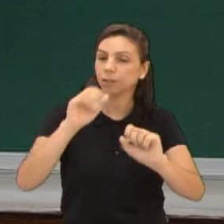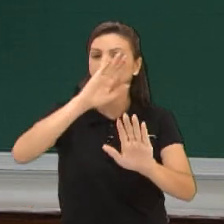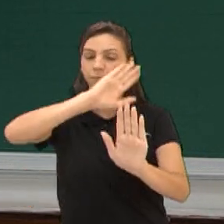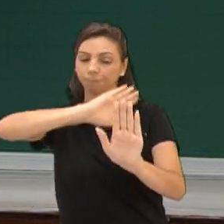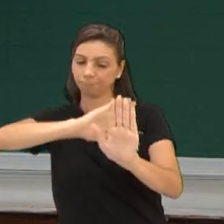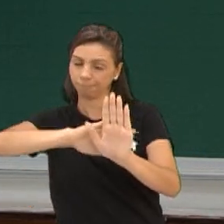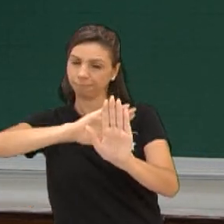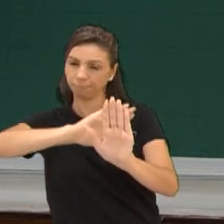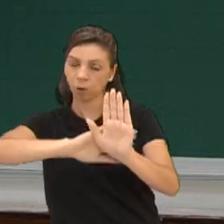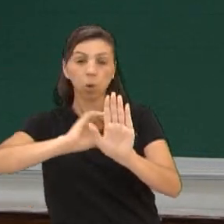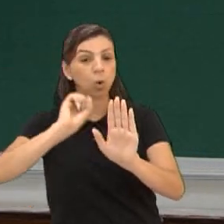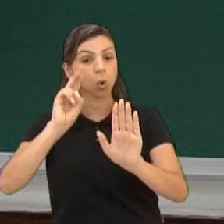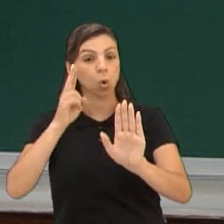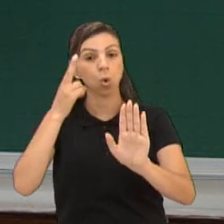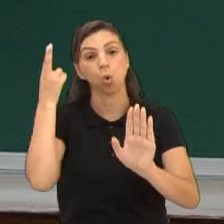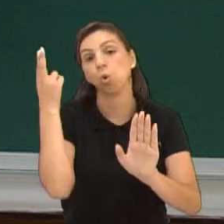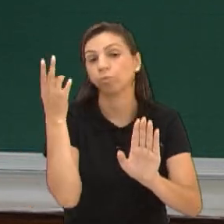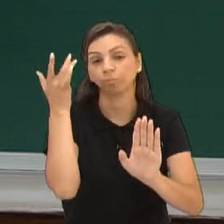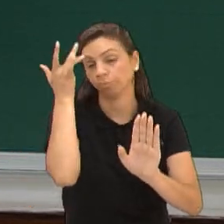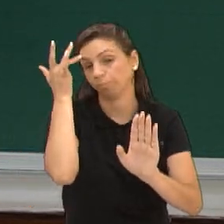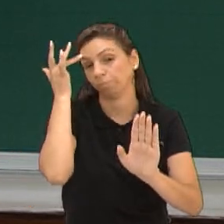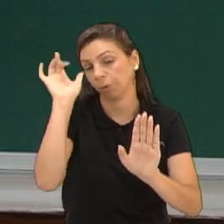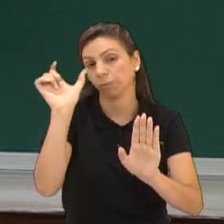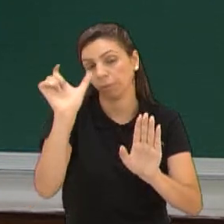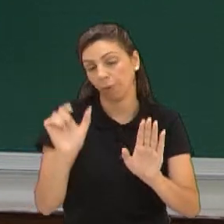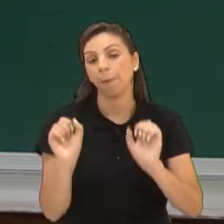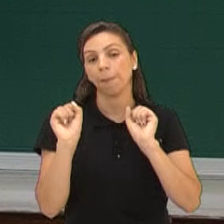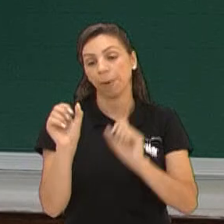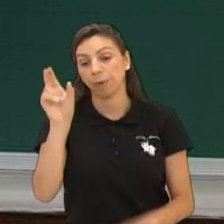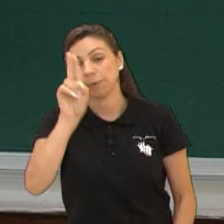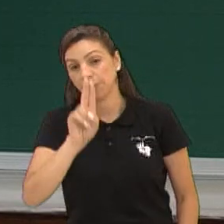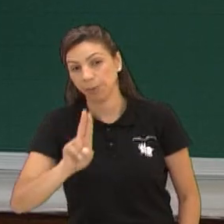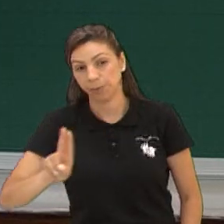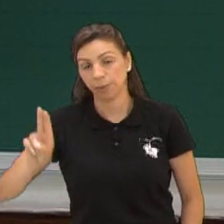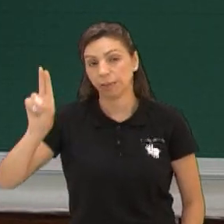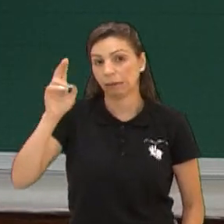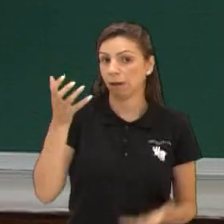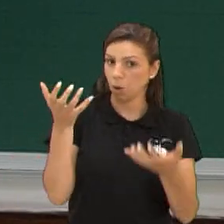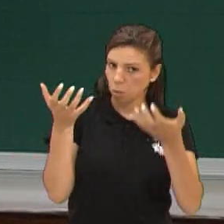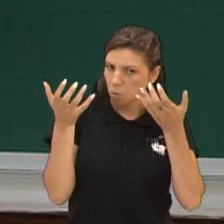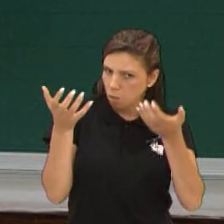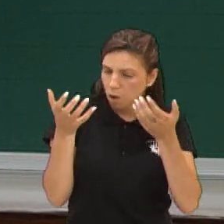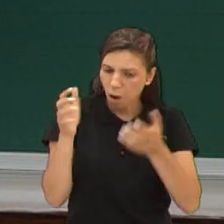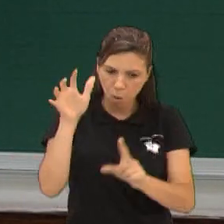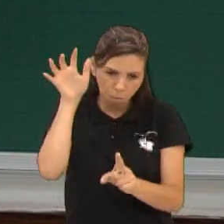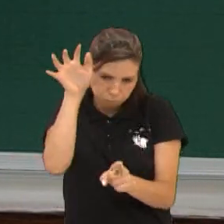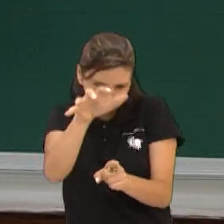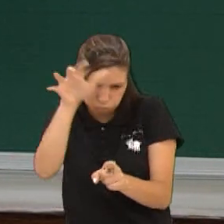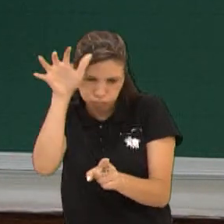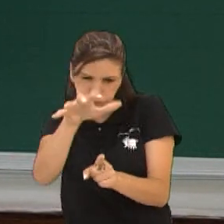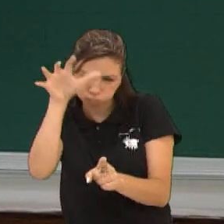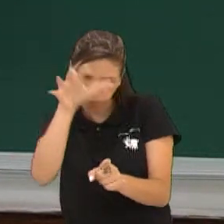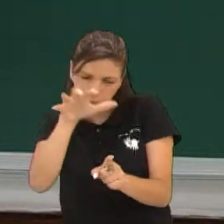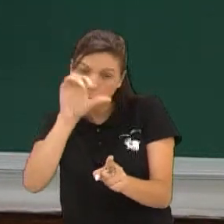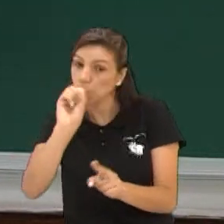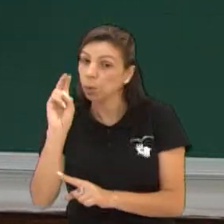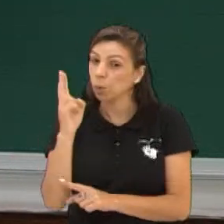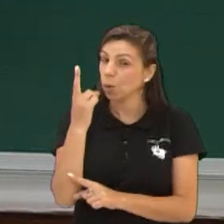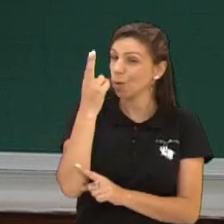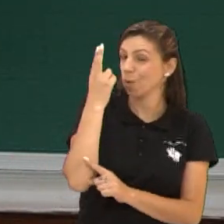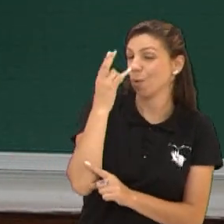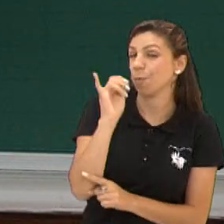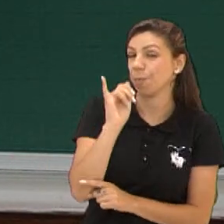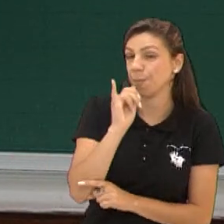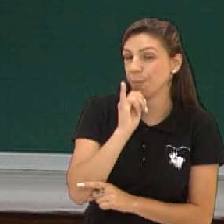ser intencional Ou seja eu posso usar a falar sem intencionalmente para convencer alguém ou posso